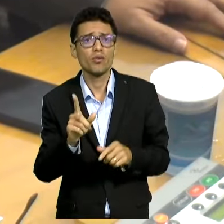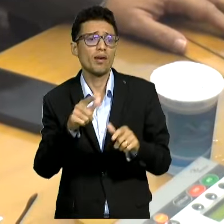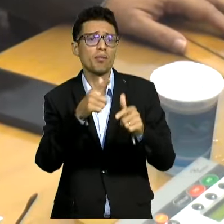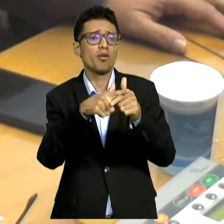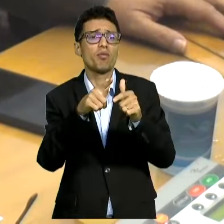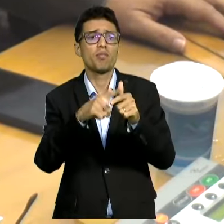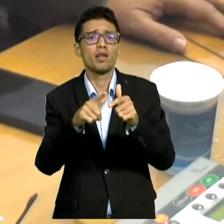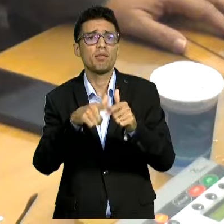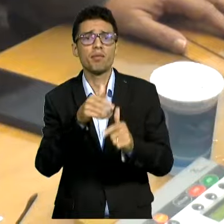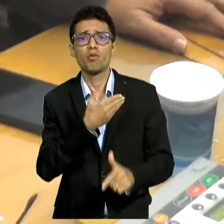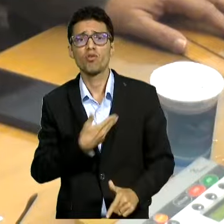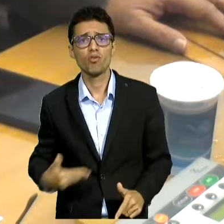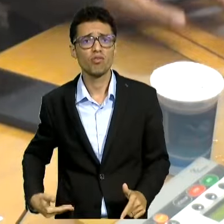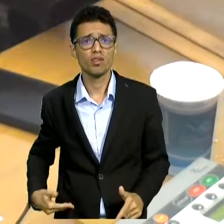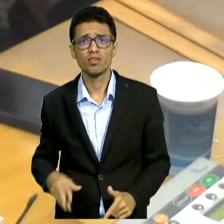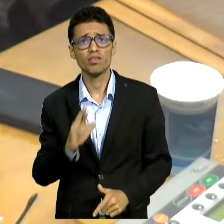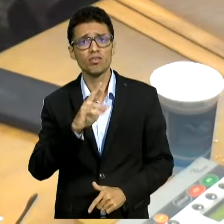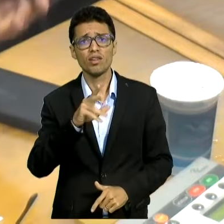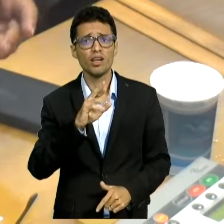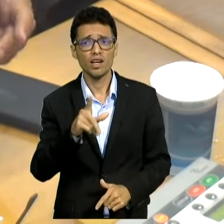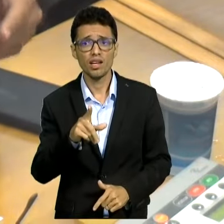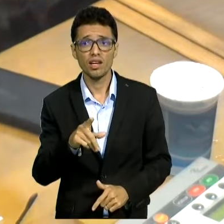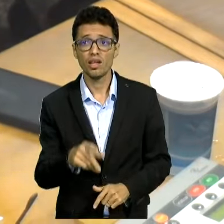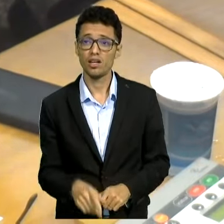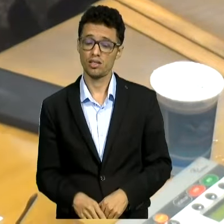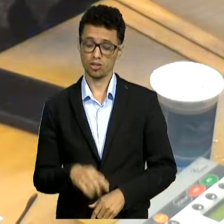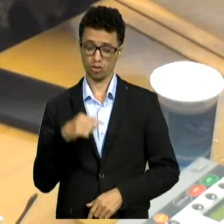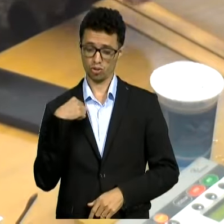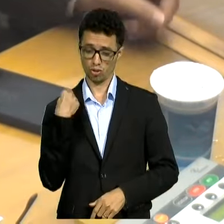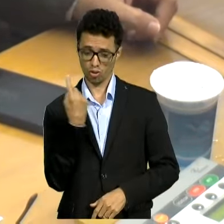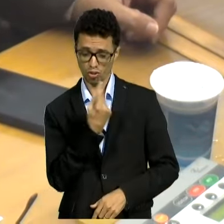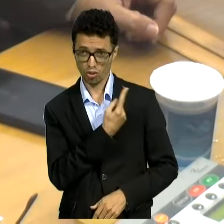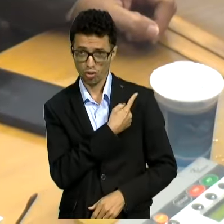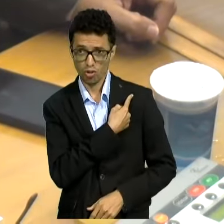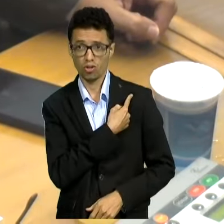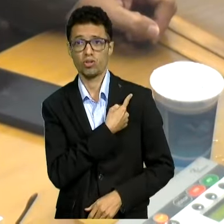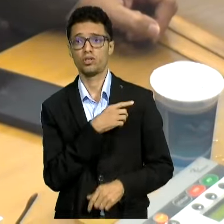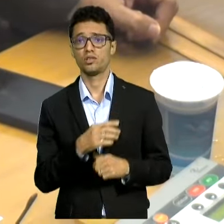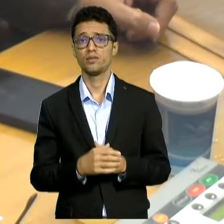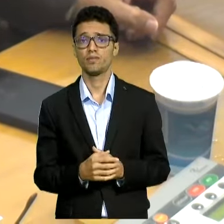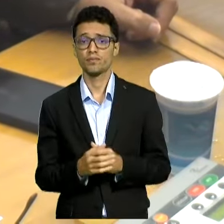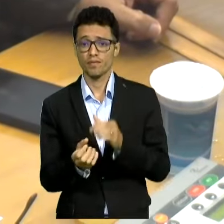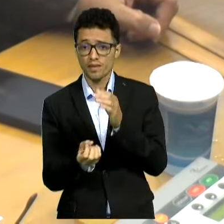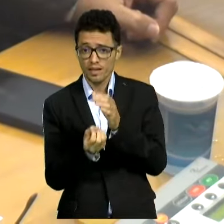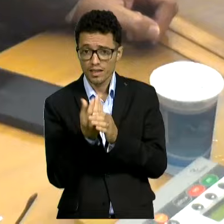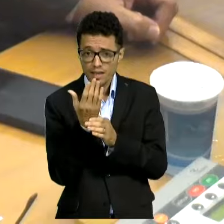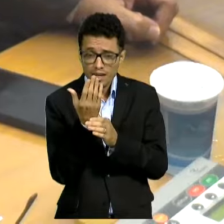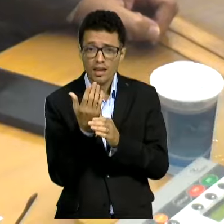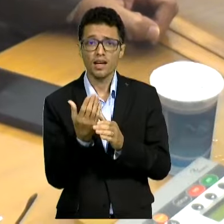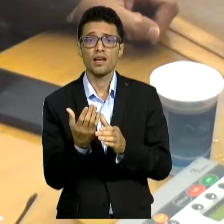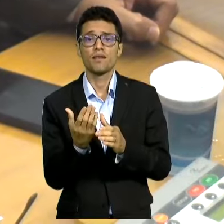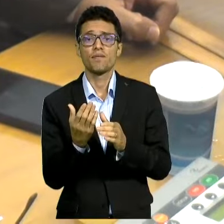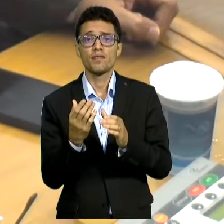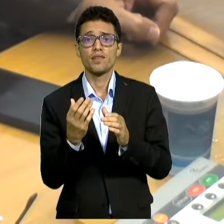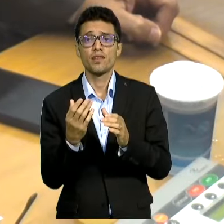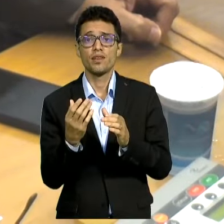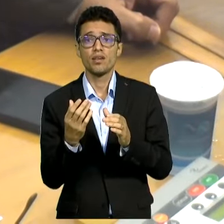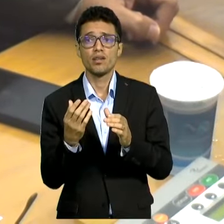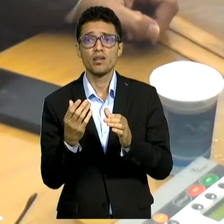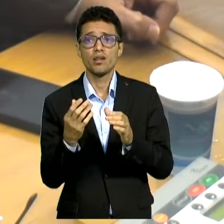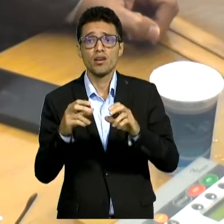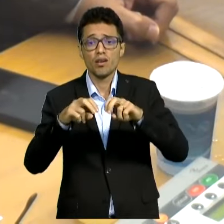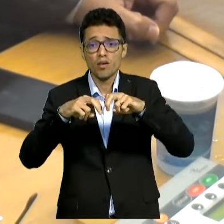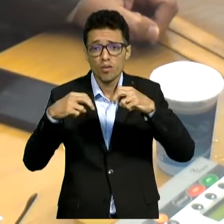Pelo contrário, nós iríamos criar um espaço